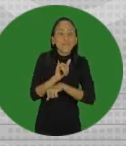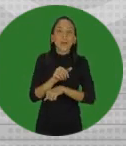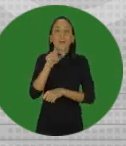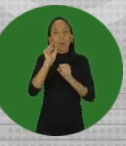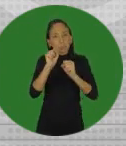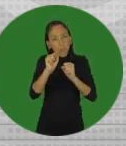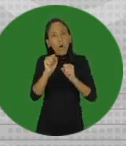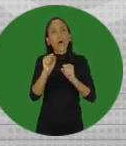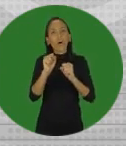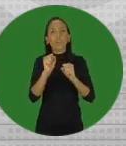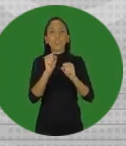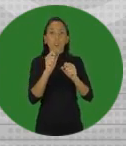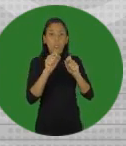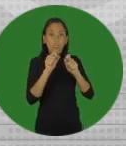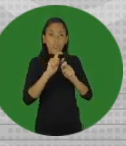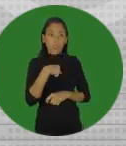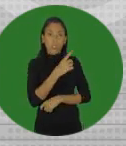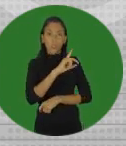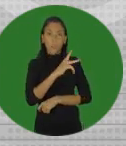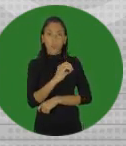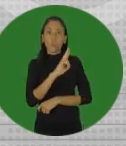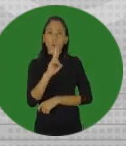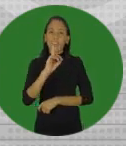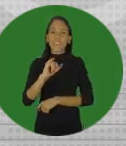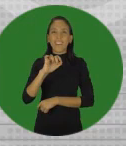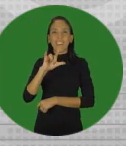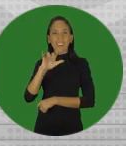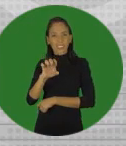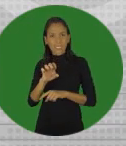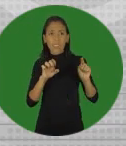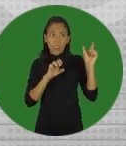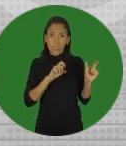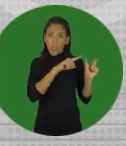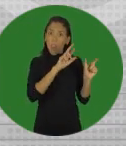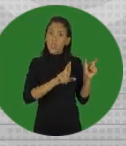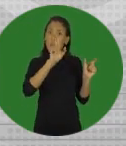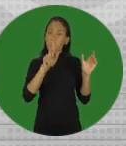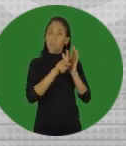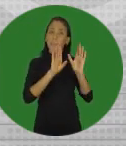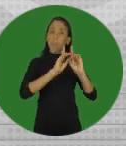também responsável pelo departamento jurídico. O canal para o contato é o e-mail